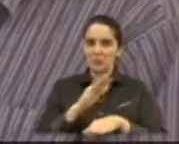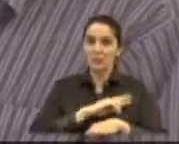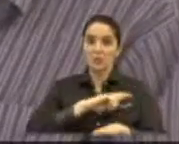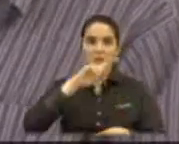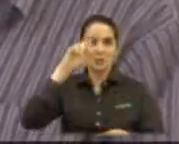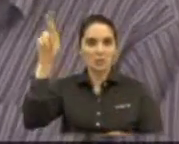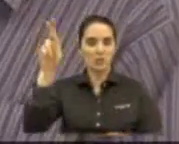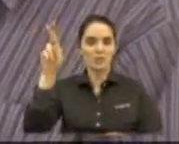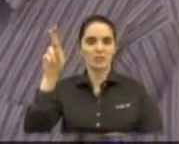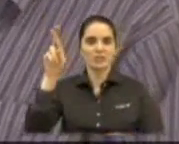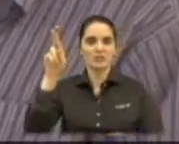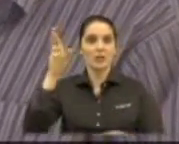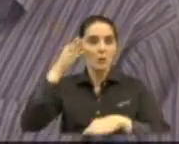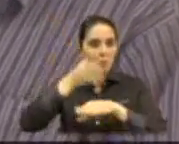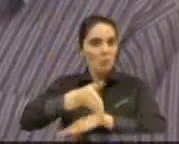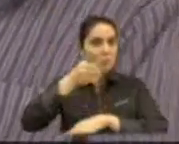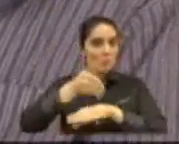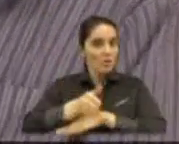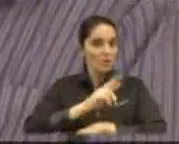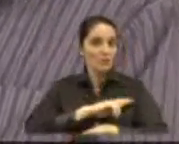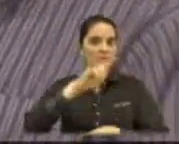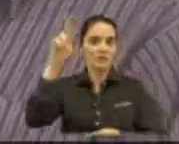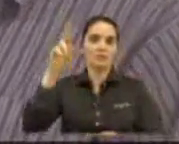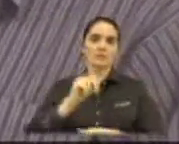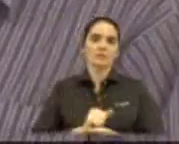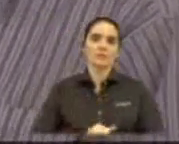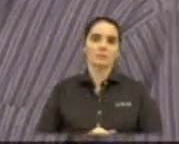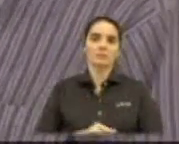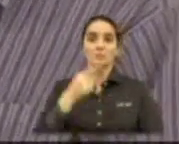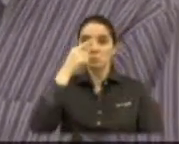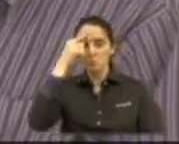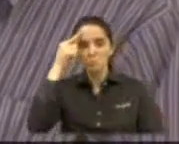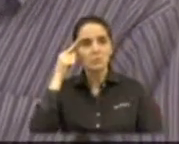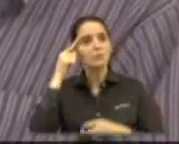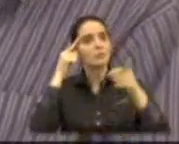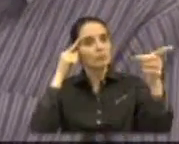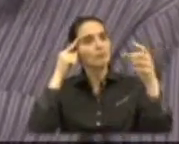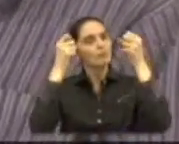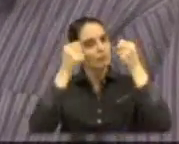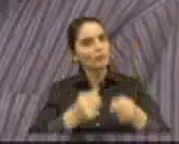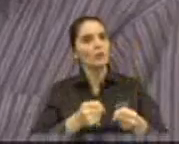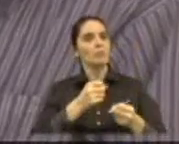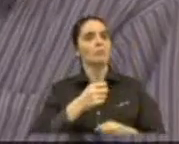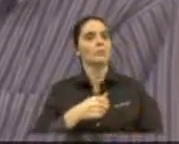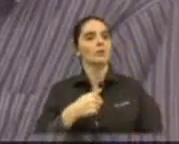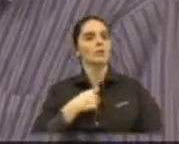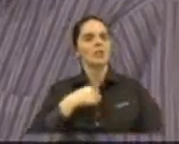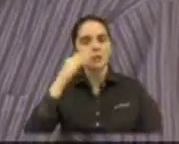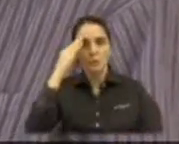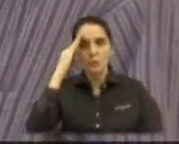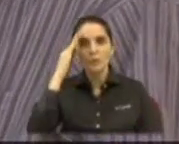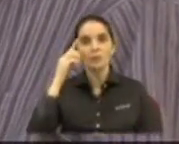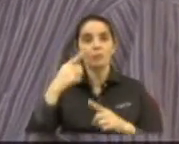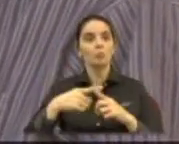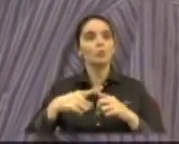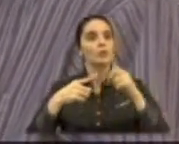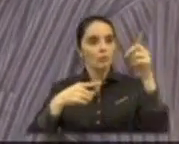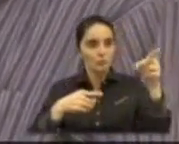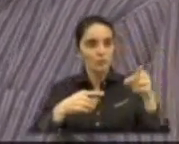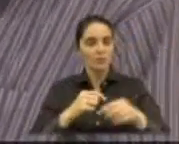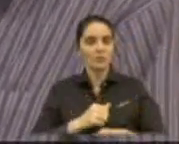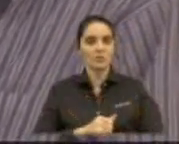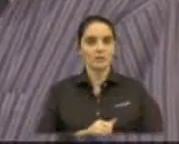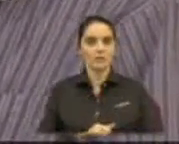Quem pode falar de religião é quem é praticante. Vereador Wilson, o senhor tem todo o direito de falar. Quando o senhor fala, eu entendo, porque o senhor não é um vereador